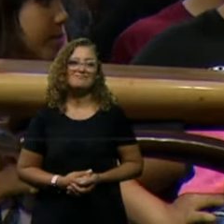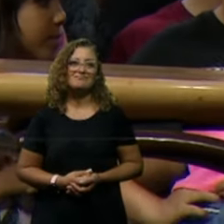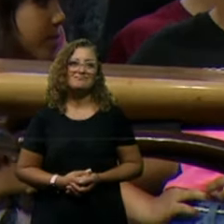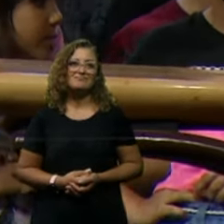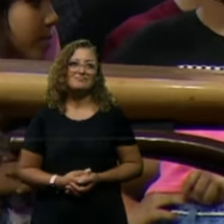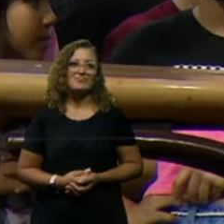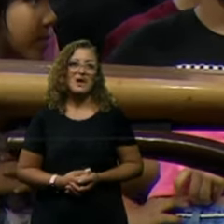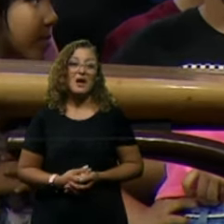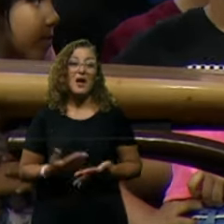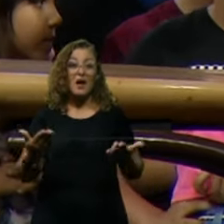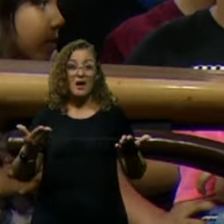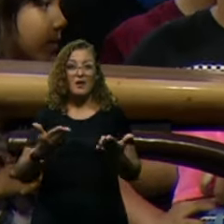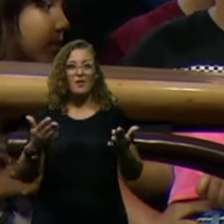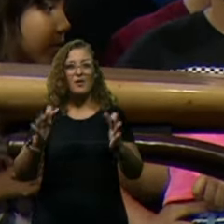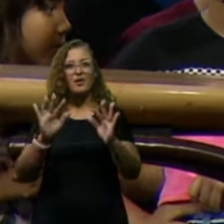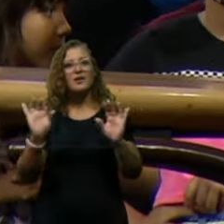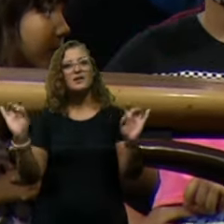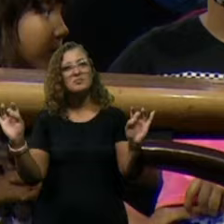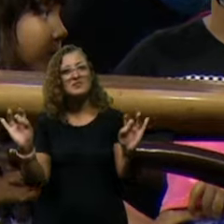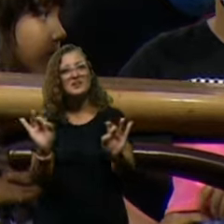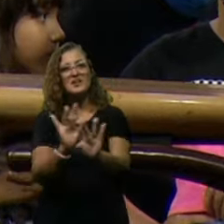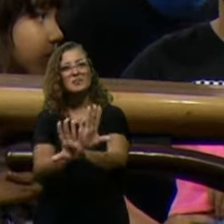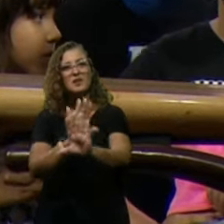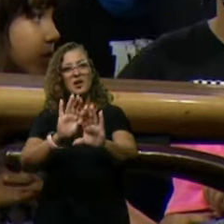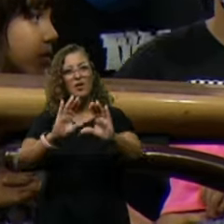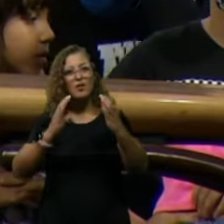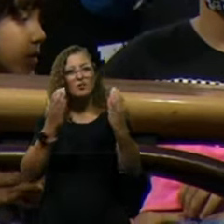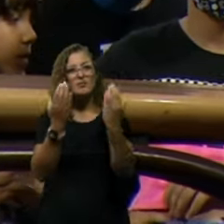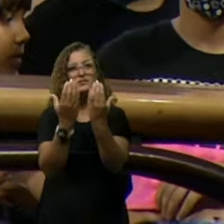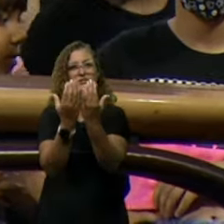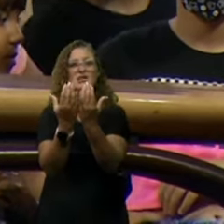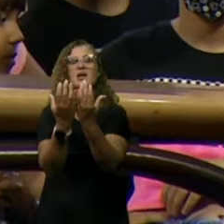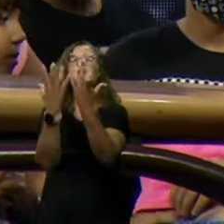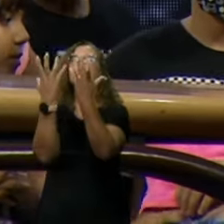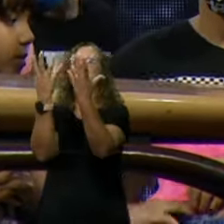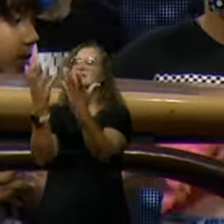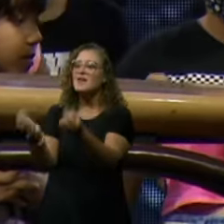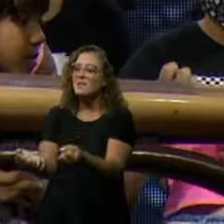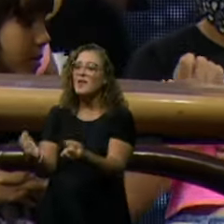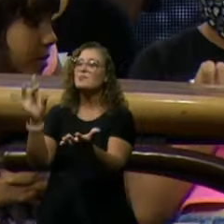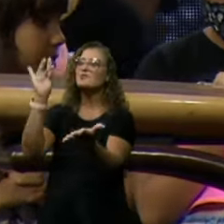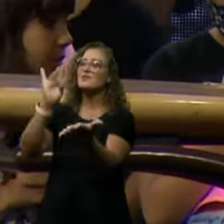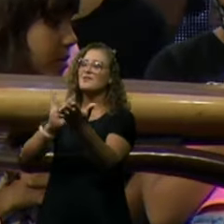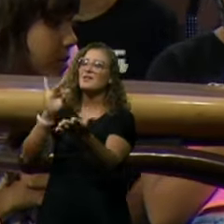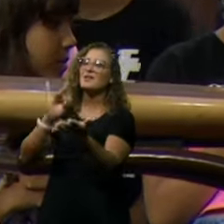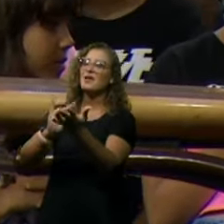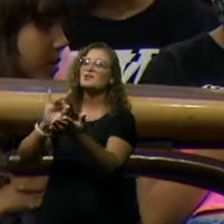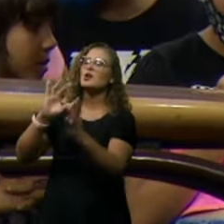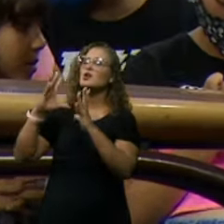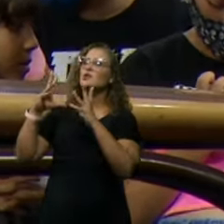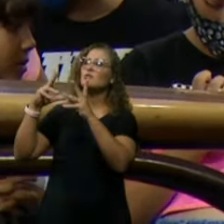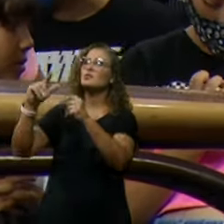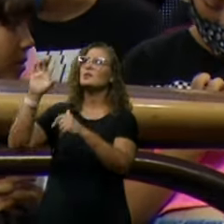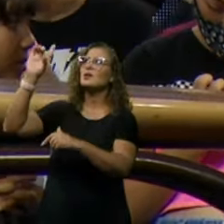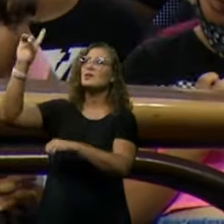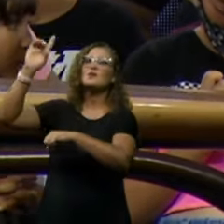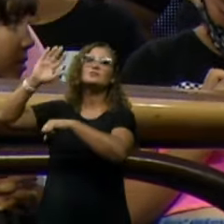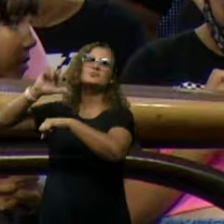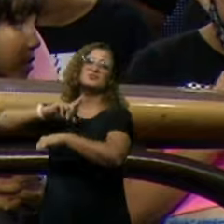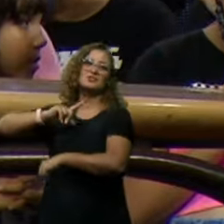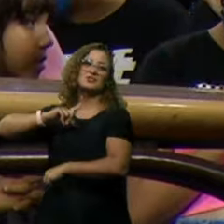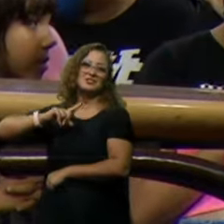hoje é o encerramento de Conferência Profética que nós recebemos tudo que Deus derramou a quem nosso espírito